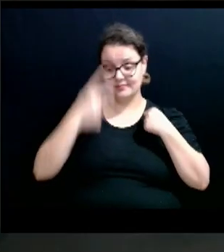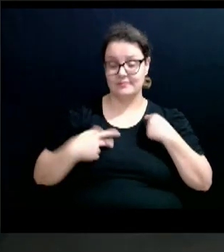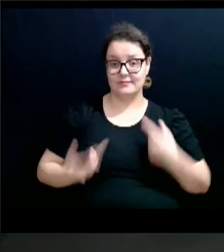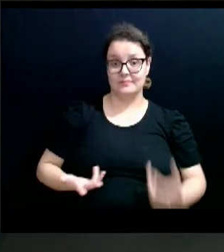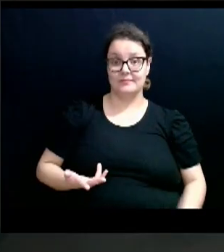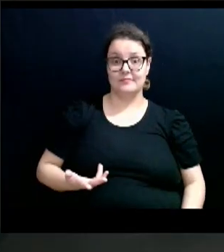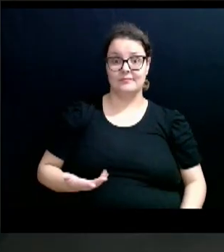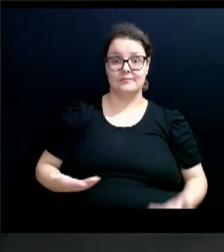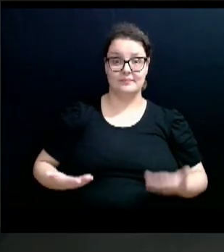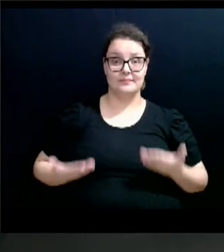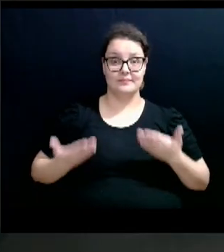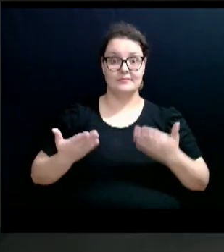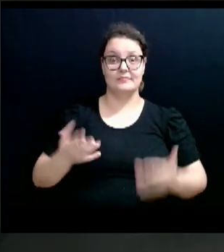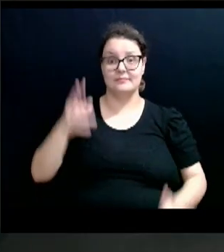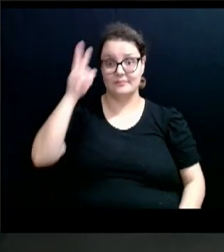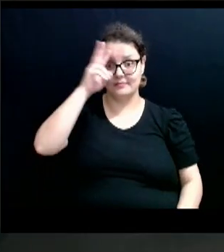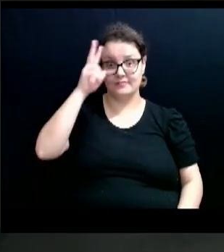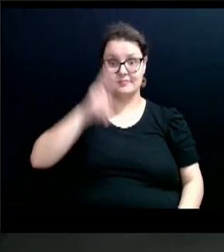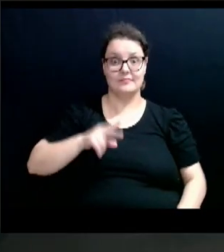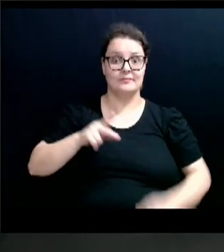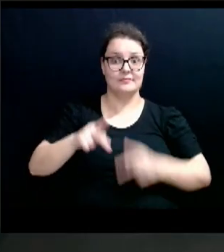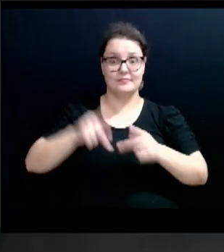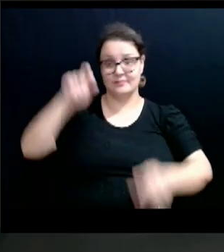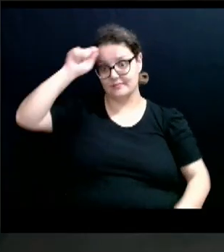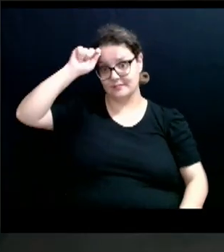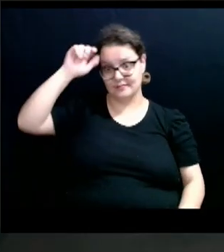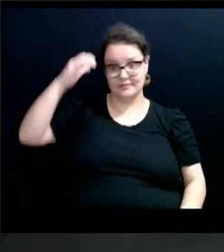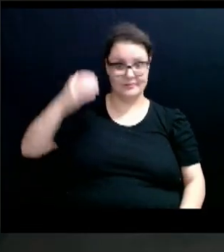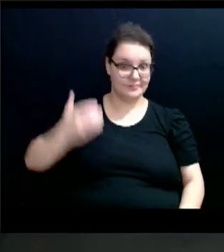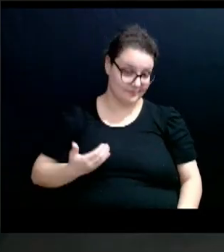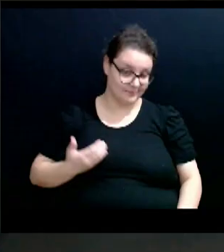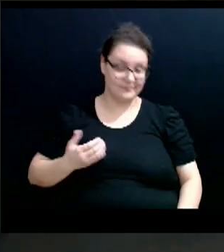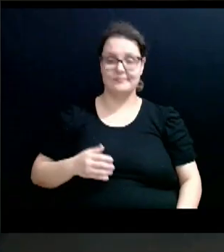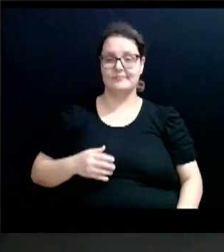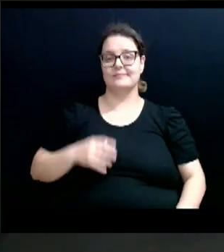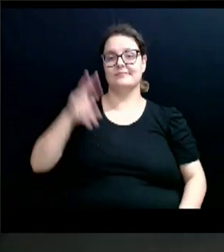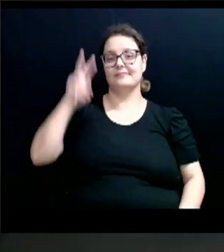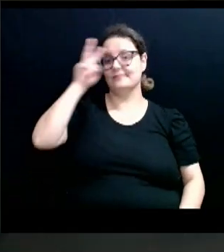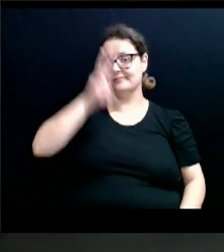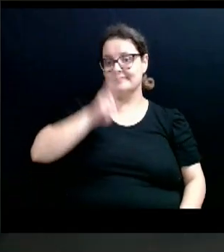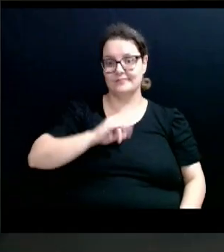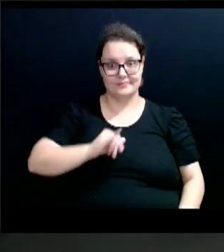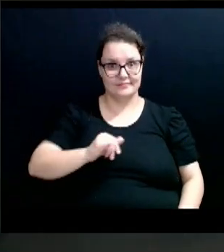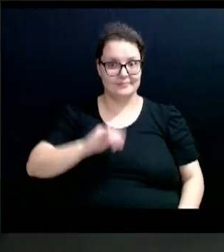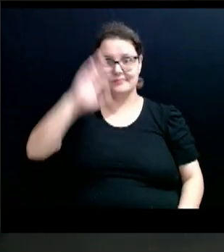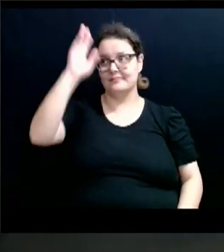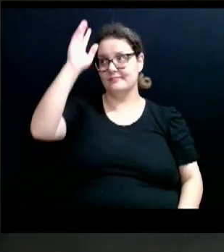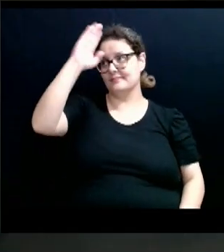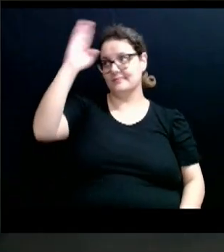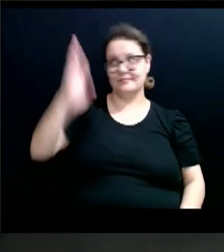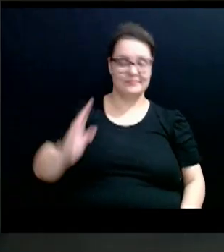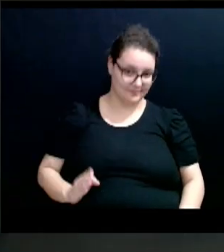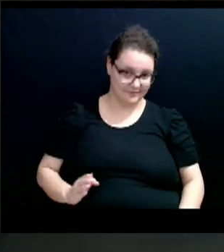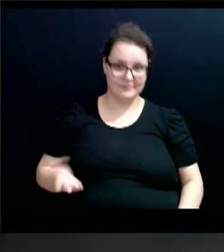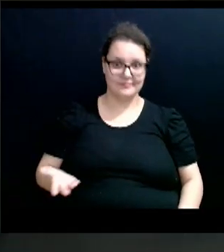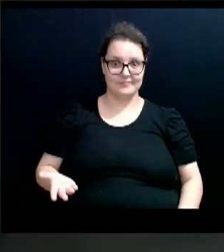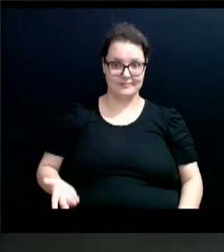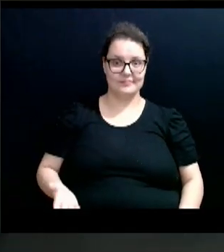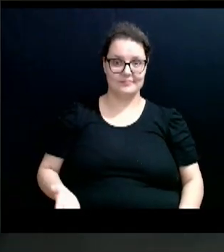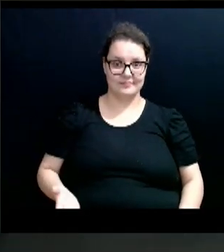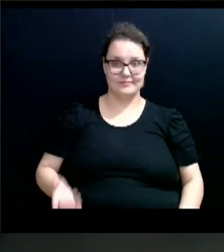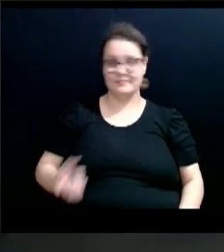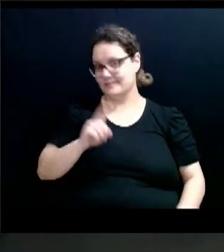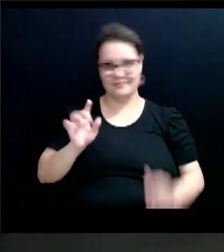trazendo história do povo afrodescendente, que ela acabou trazendo história do Brasil, que ela não acabou.